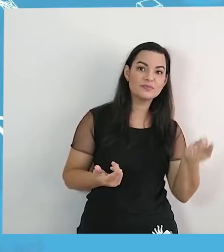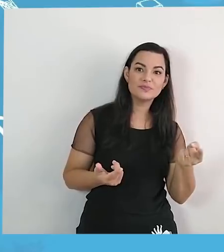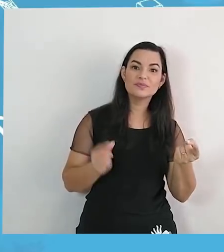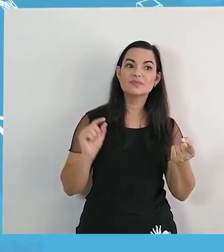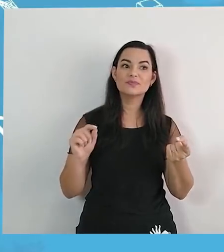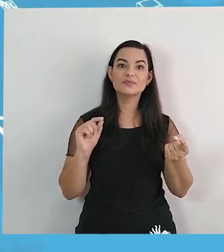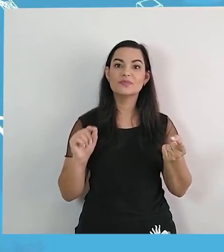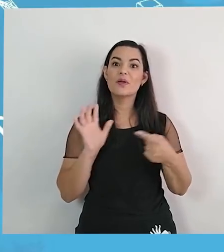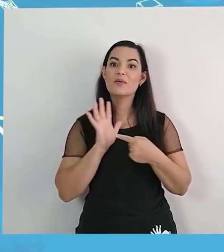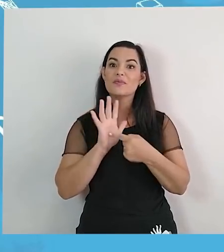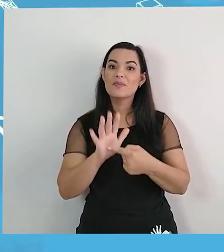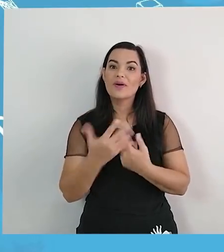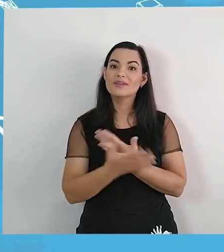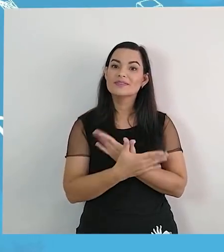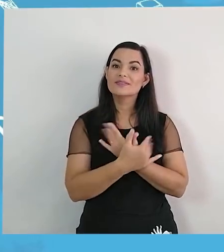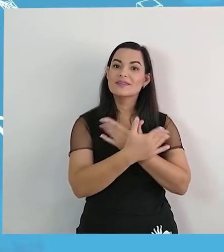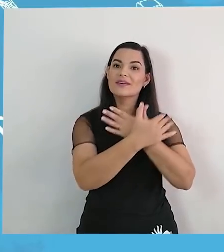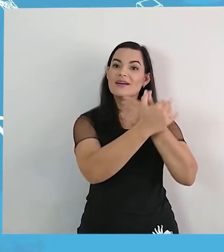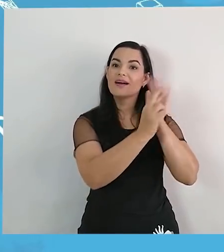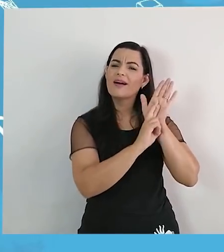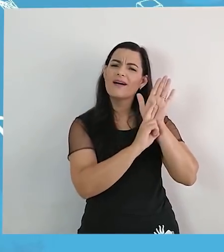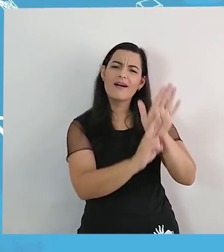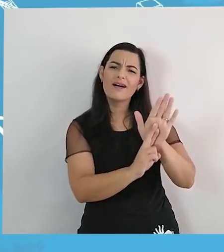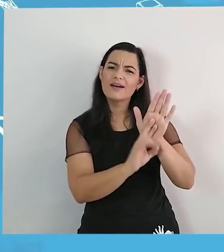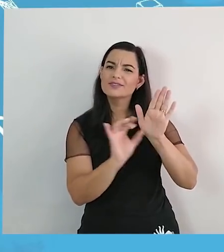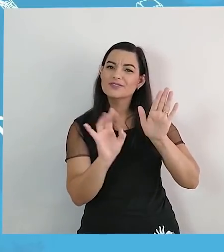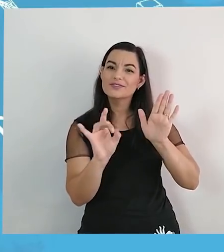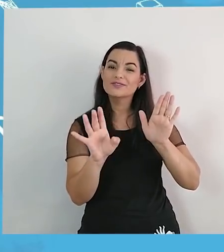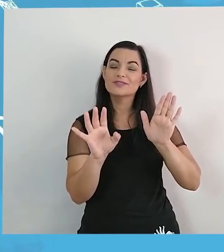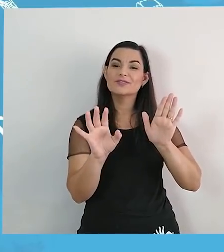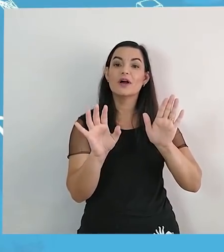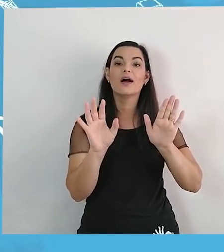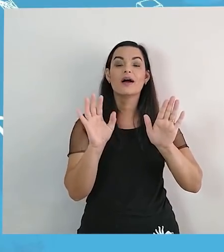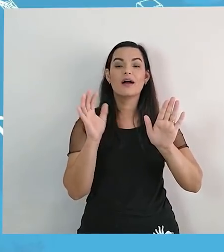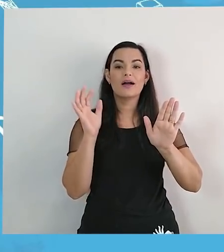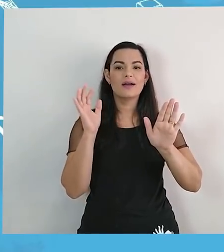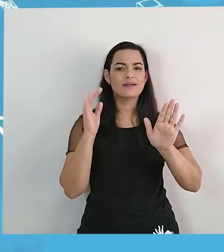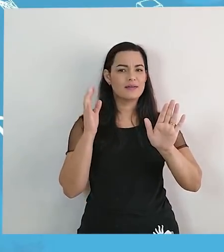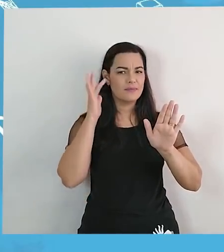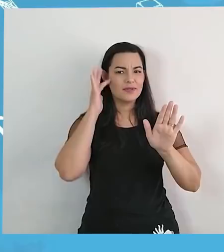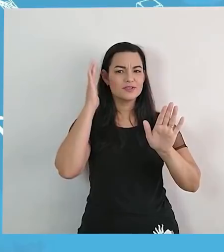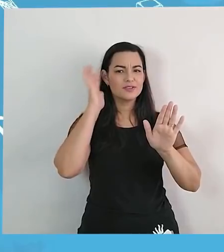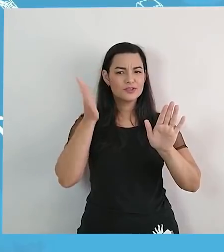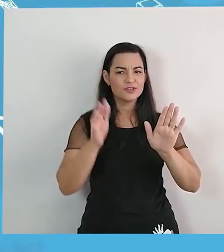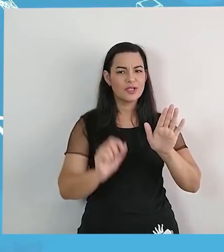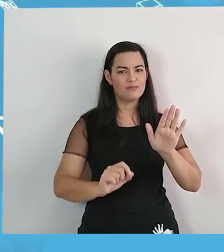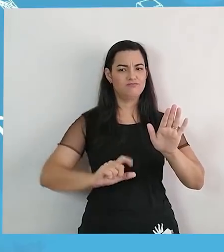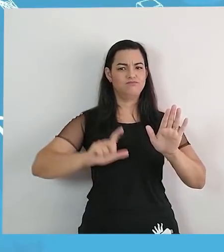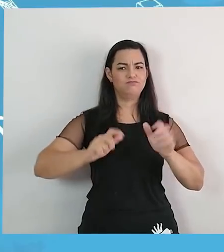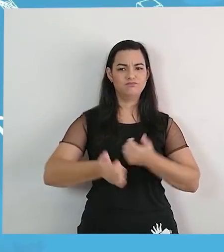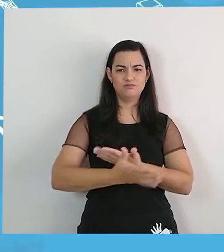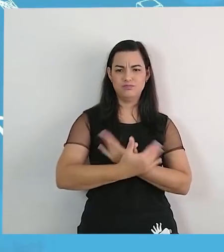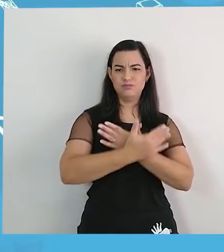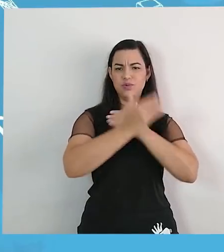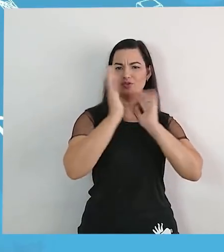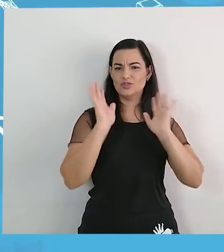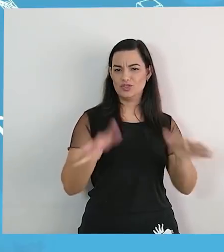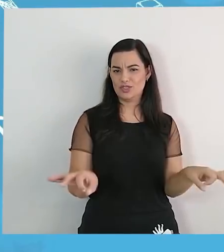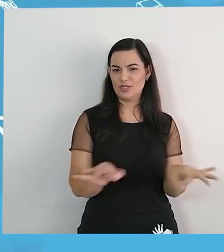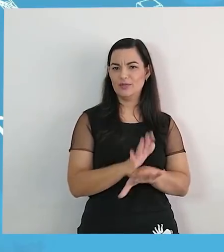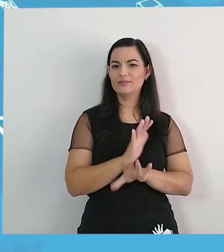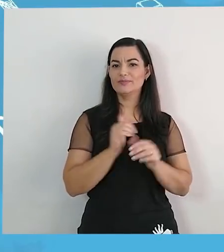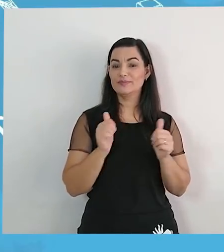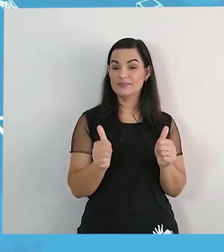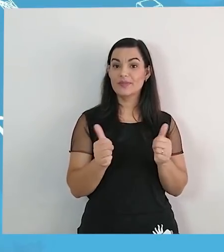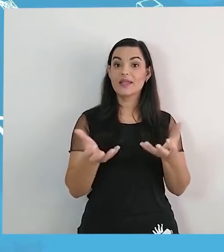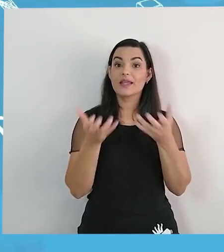objeto para representarmos a borboleta já na fase adulta. Então, eu quero que vocês representem